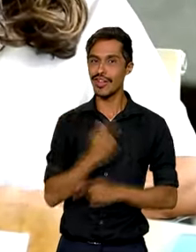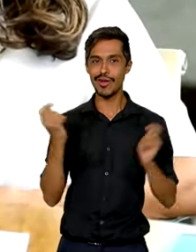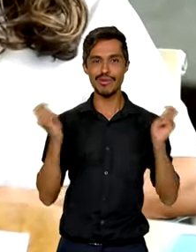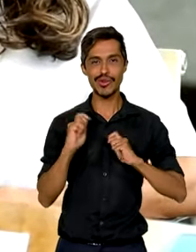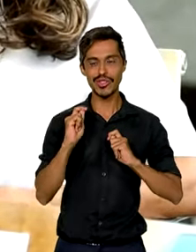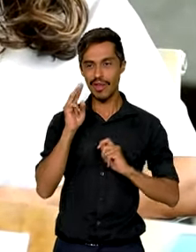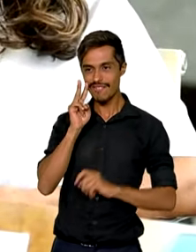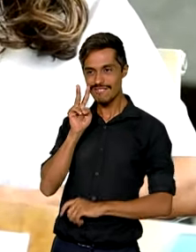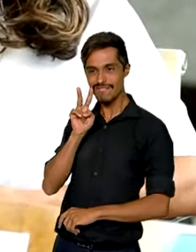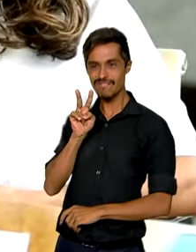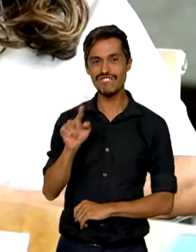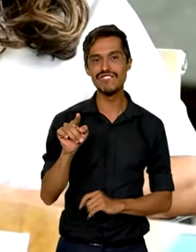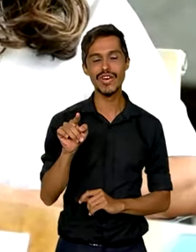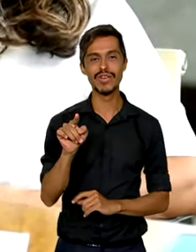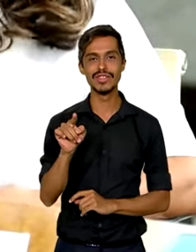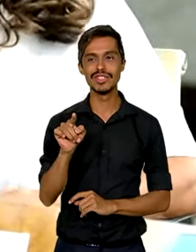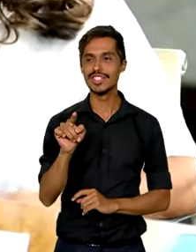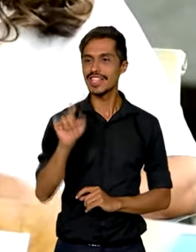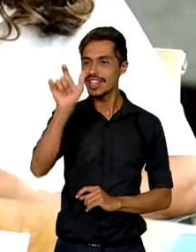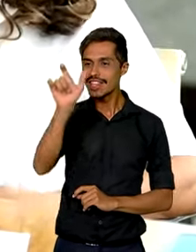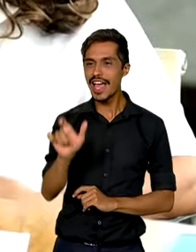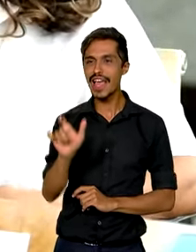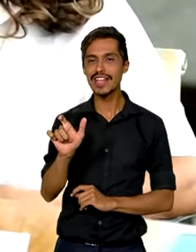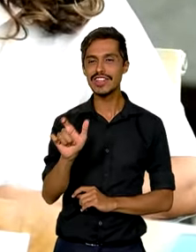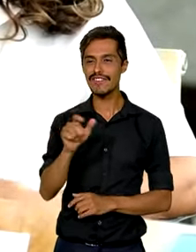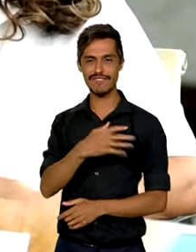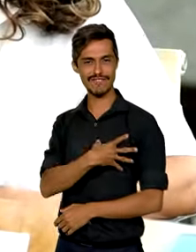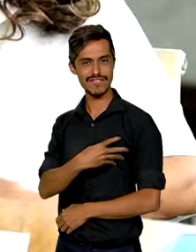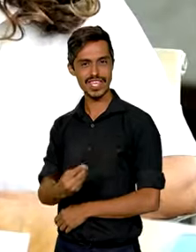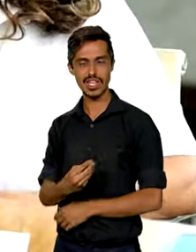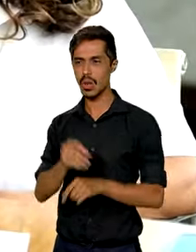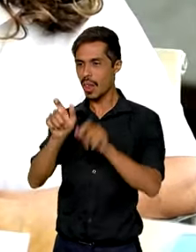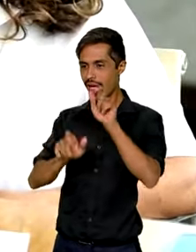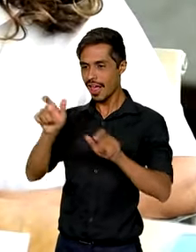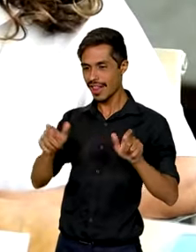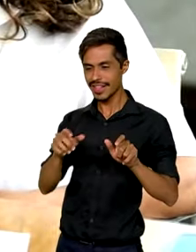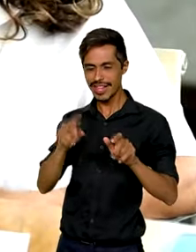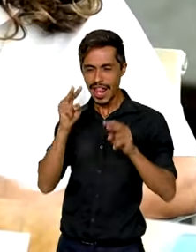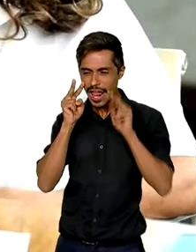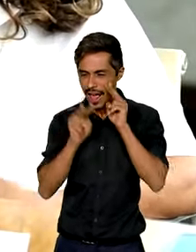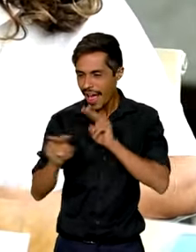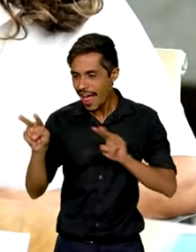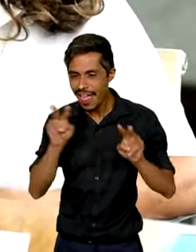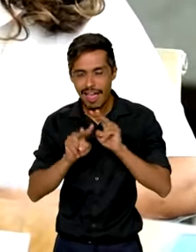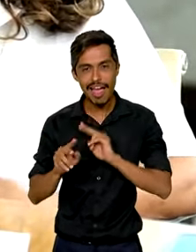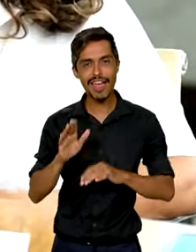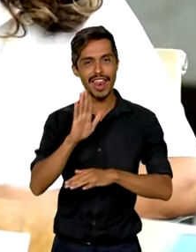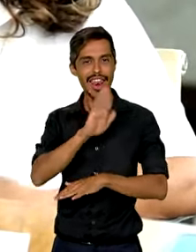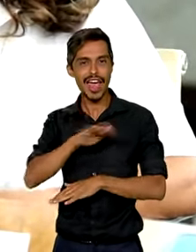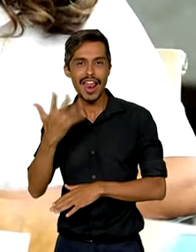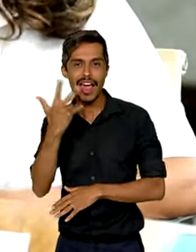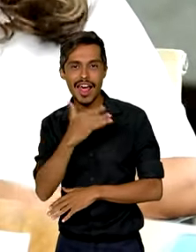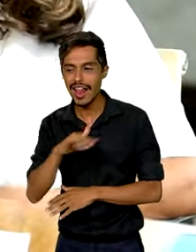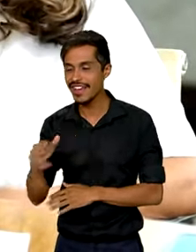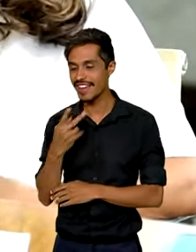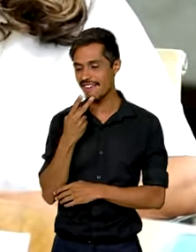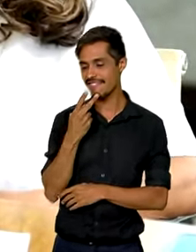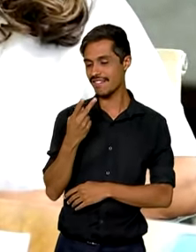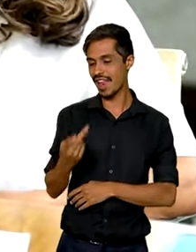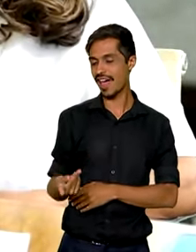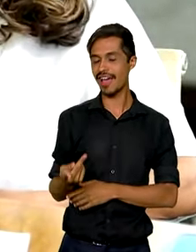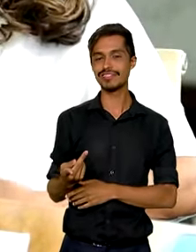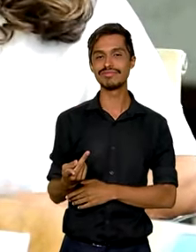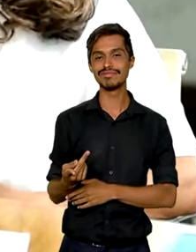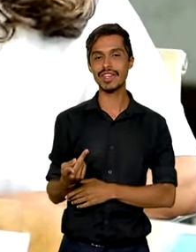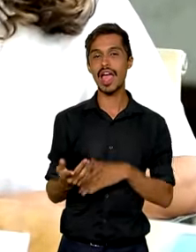fundo Won na cara dos nossos filhos a cara de cada criança nesse país e dizer